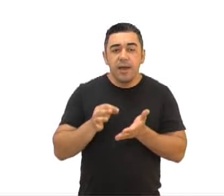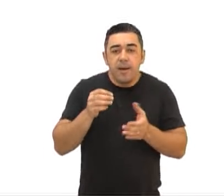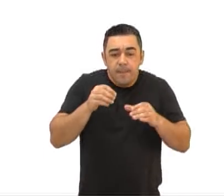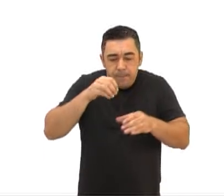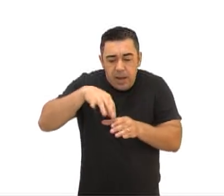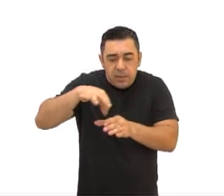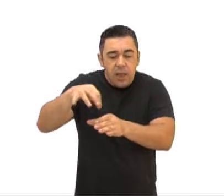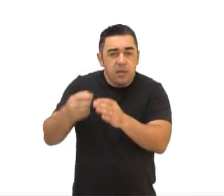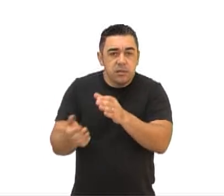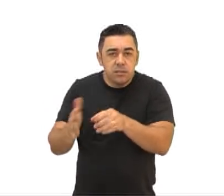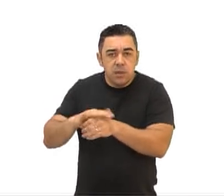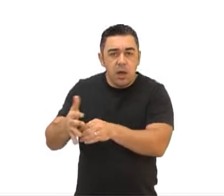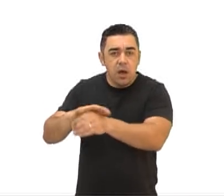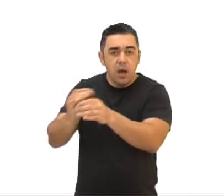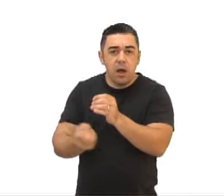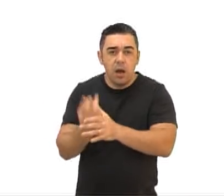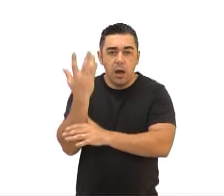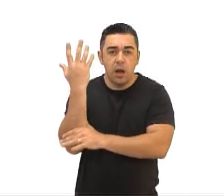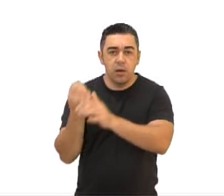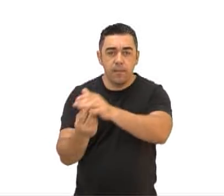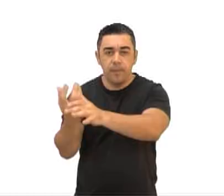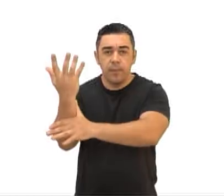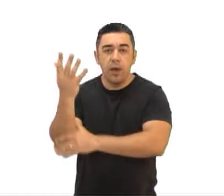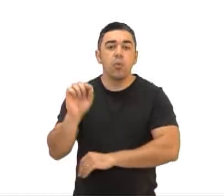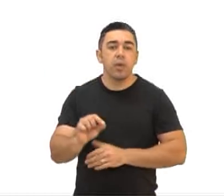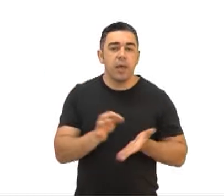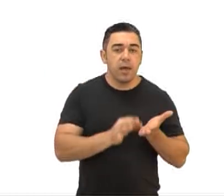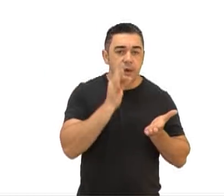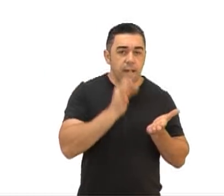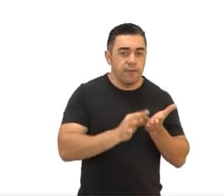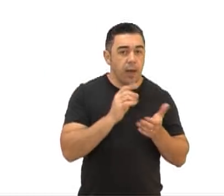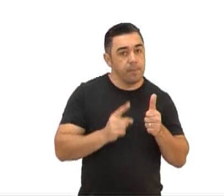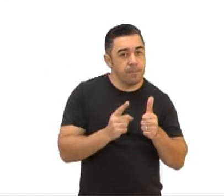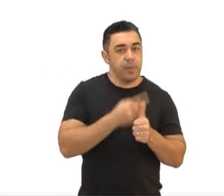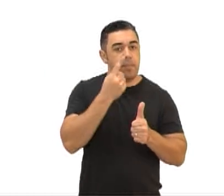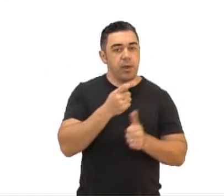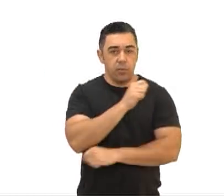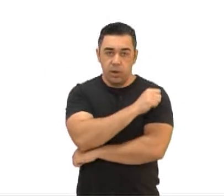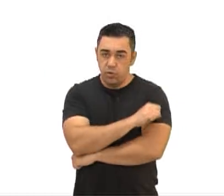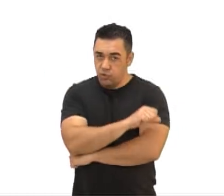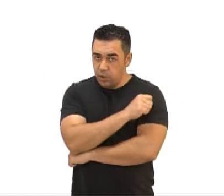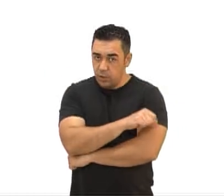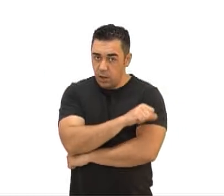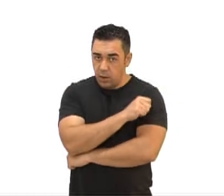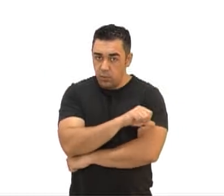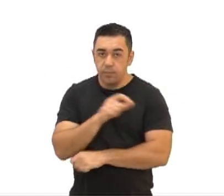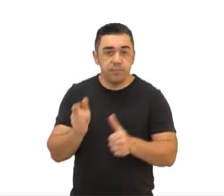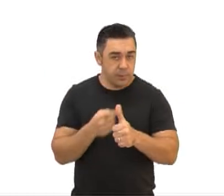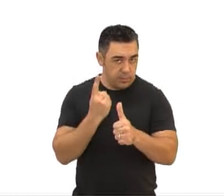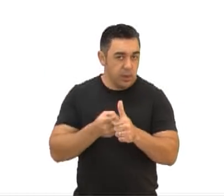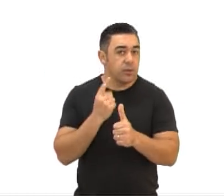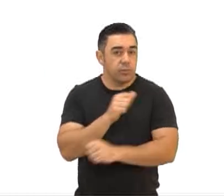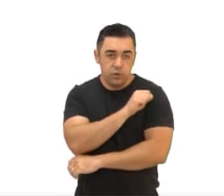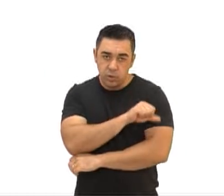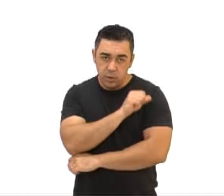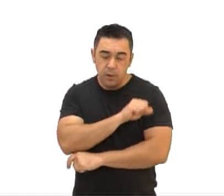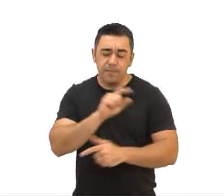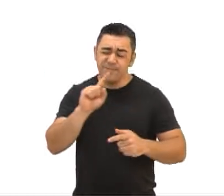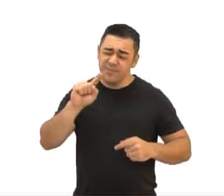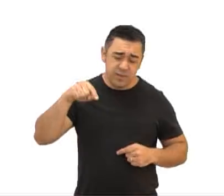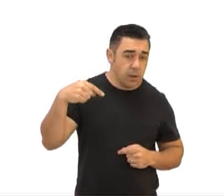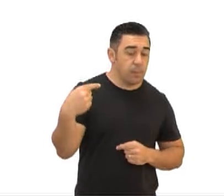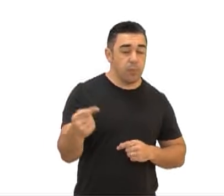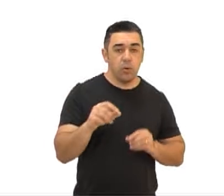café. Então, nós vamos ter aqui, primeiro no Rio de Janeiro, as primeiras lavouras de café, depois é que